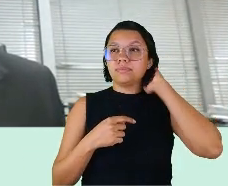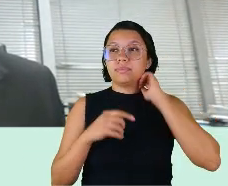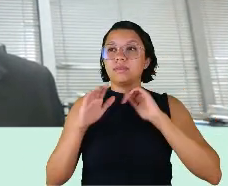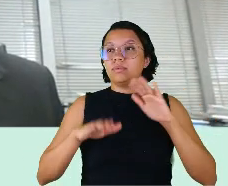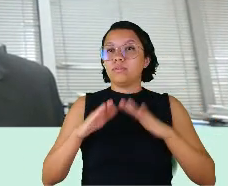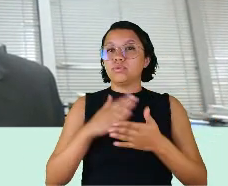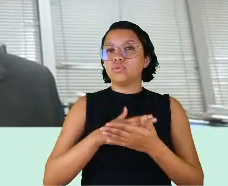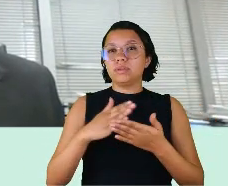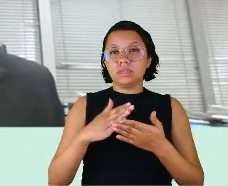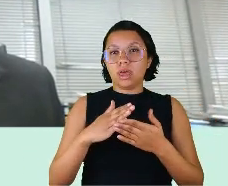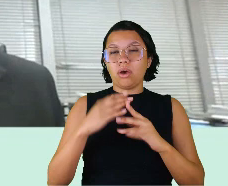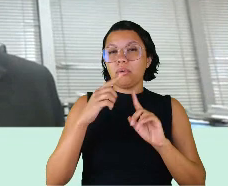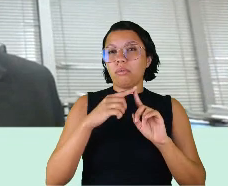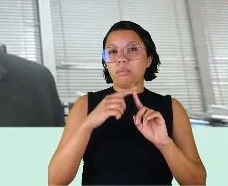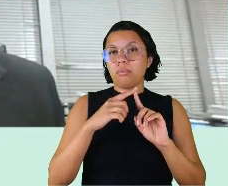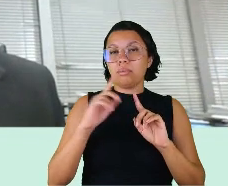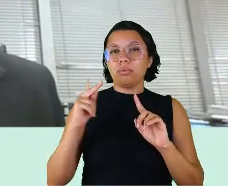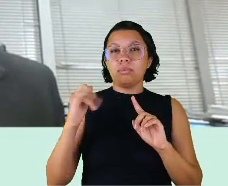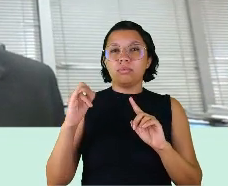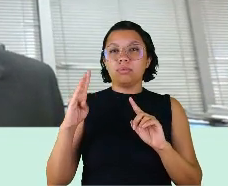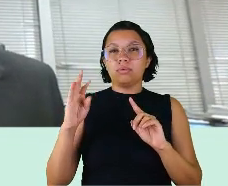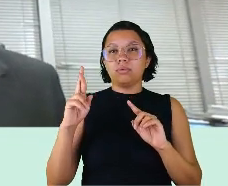Talvez começar com um modelo híbrido, né?